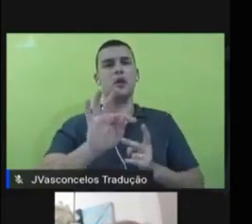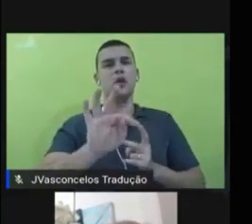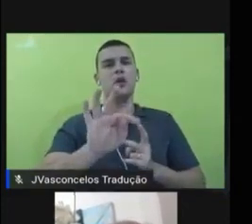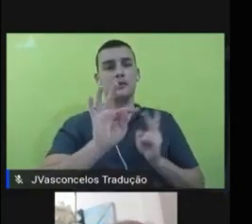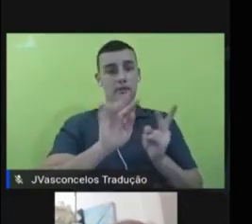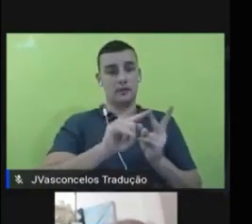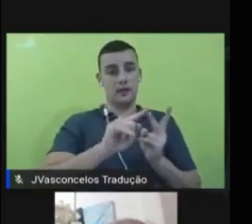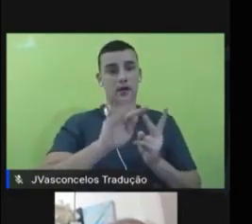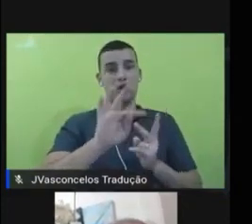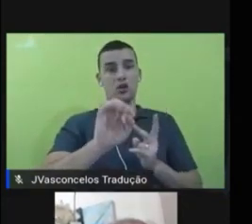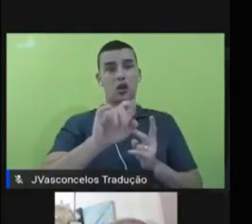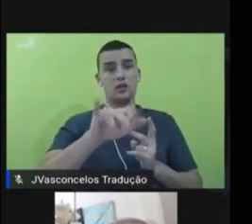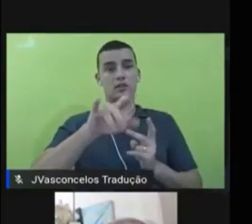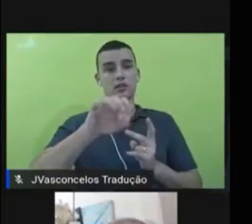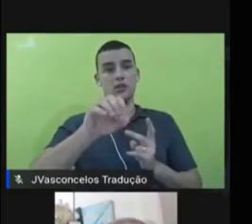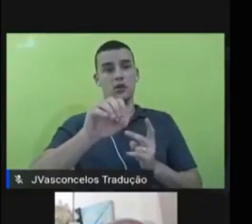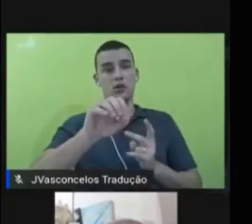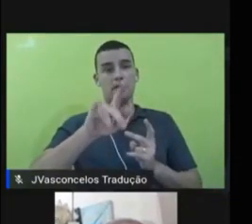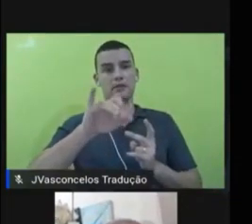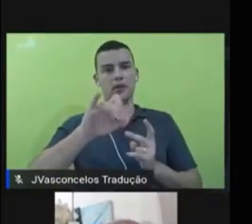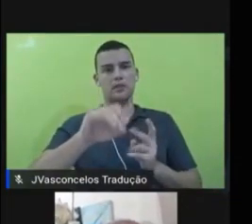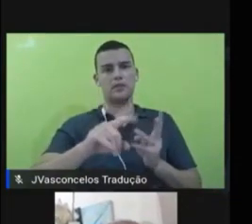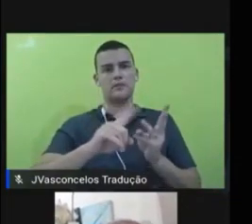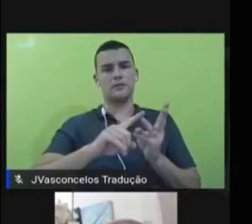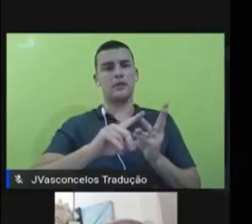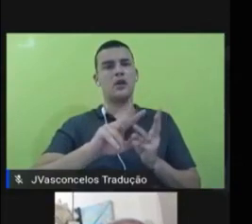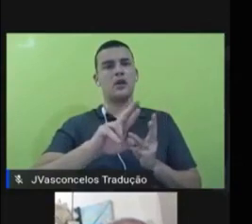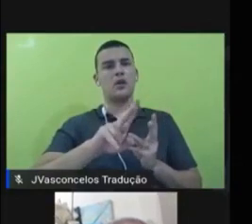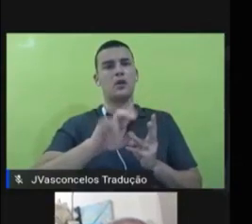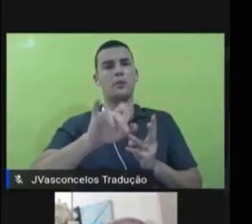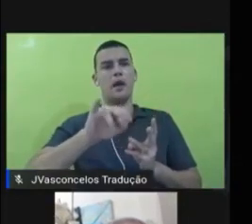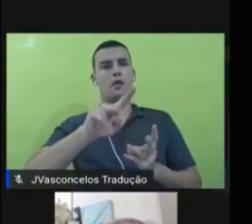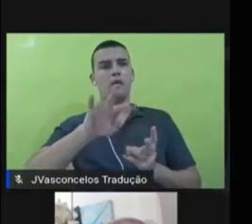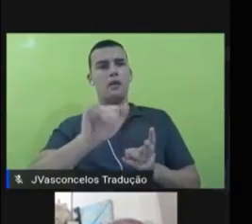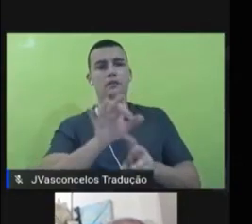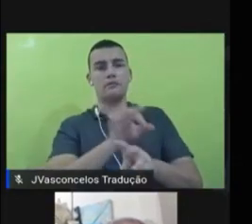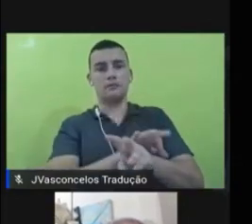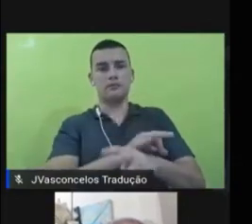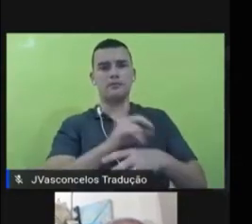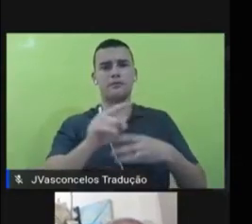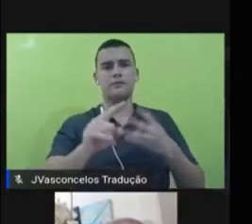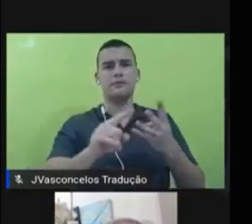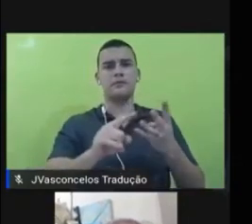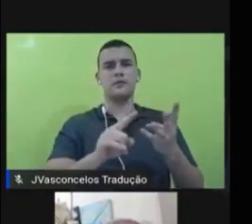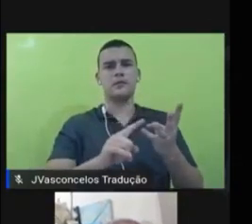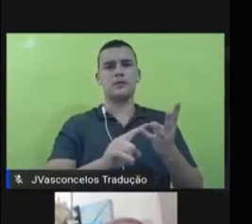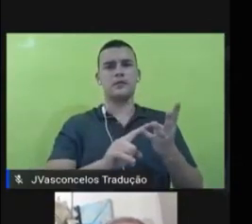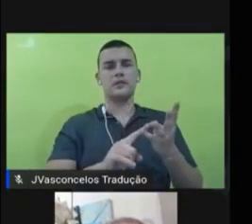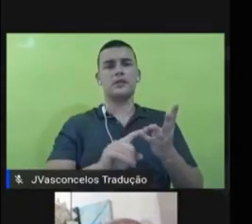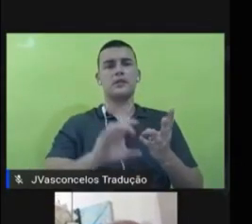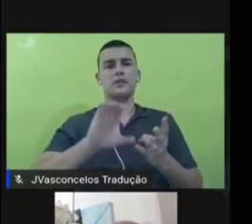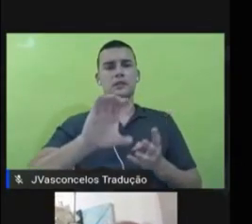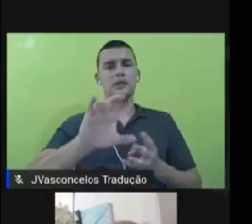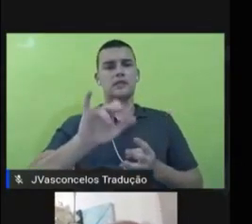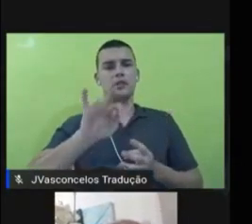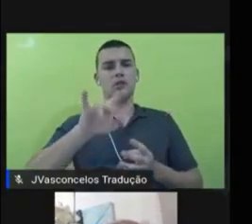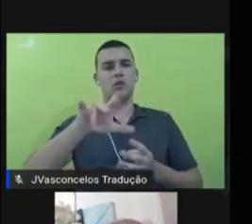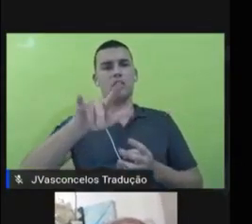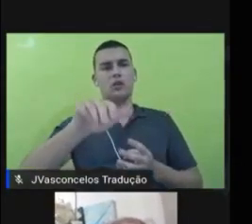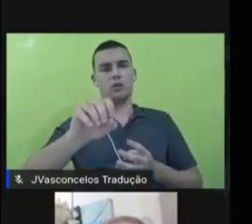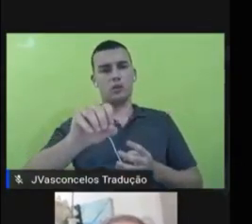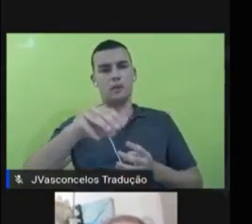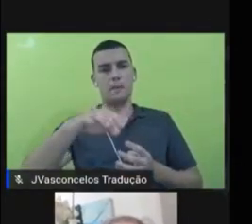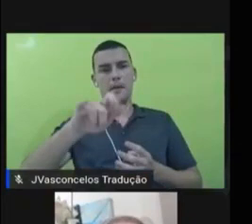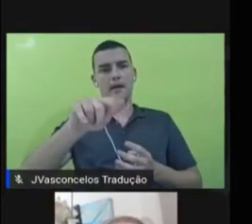toxoplasmose, R, rubéola congênita, C, citomegalovírus, H, herpes. Então,